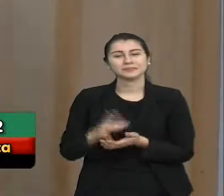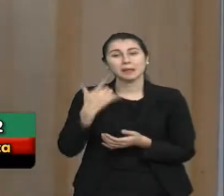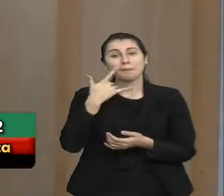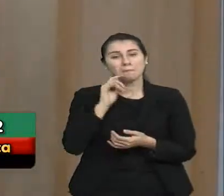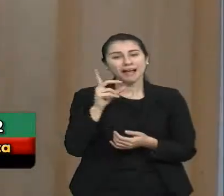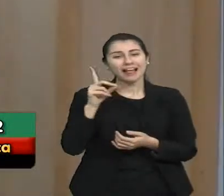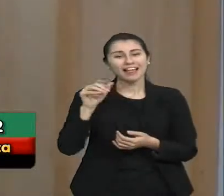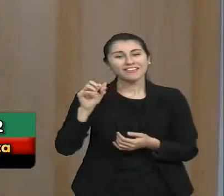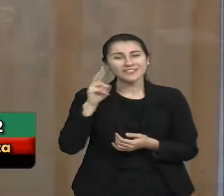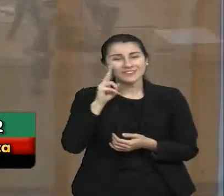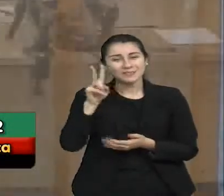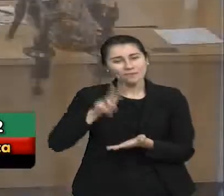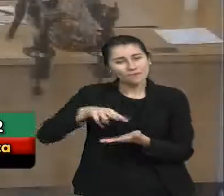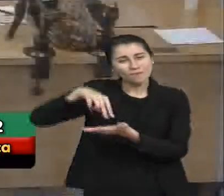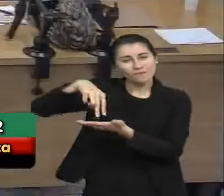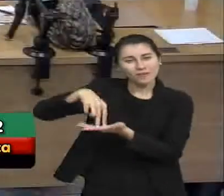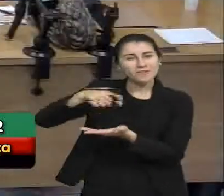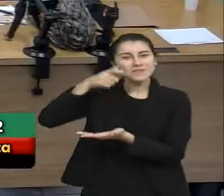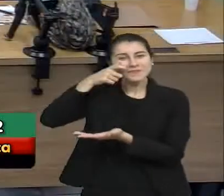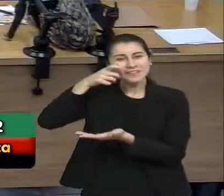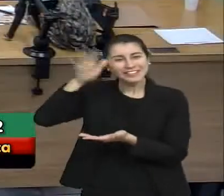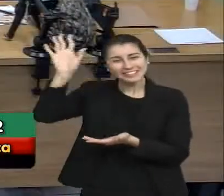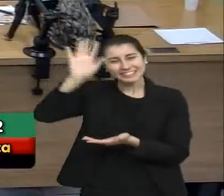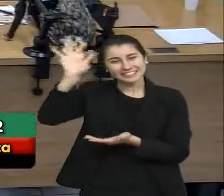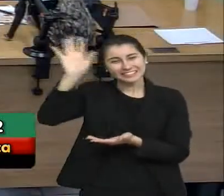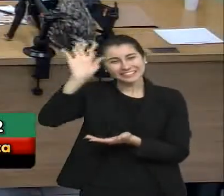para ver. Vamos lá.